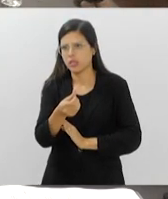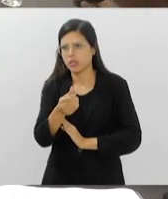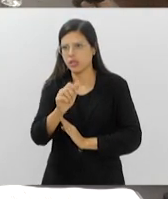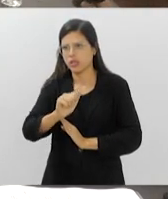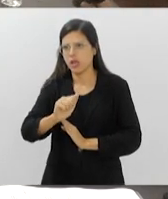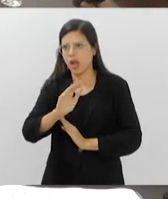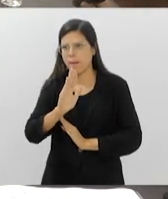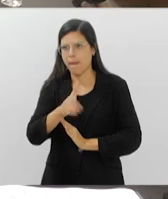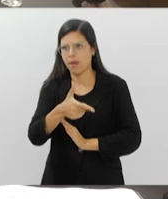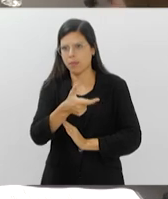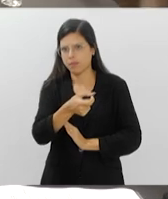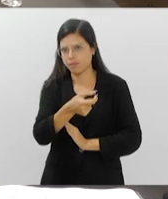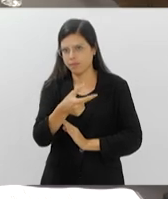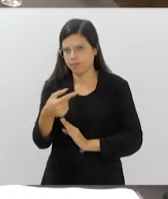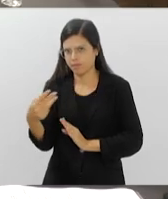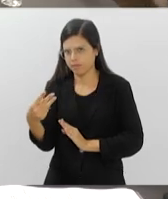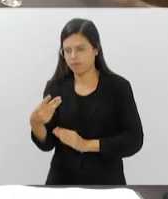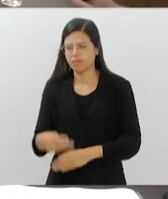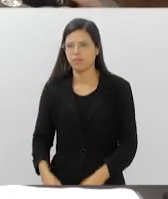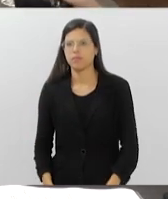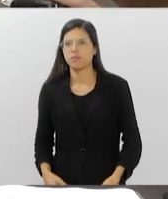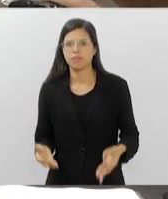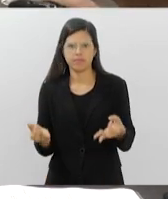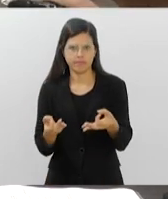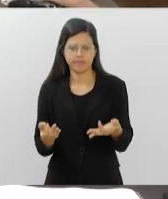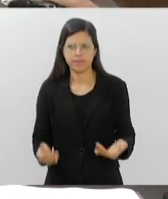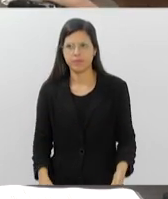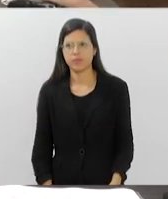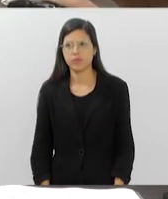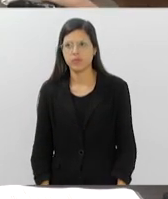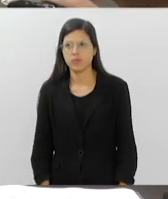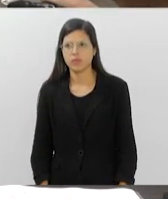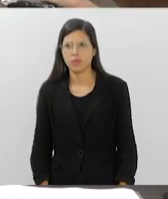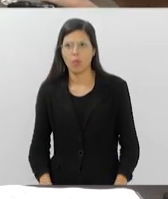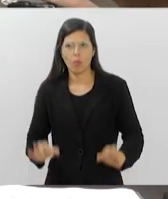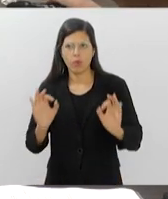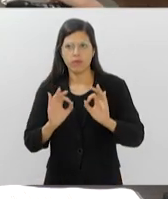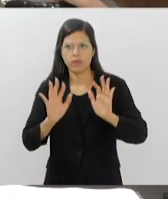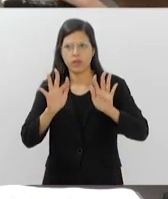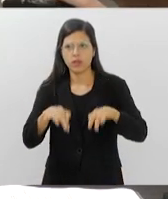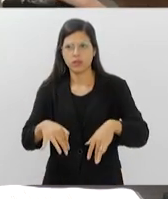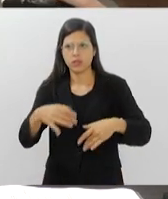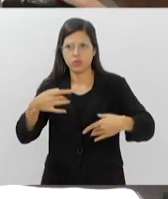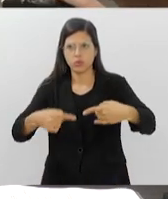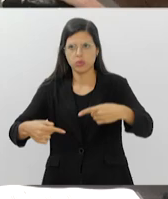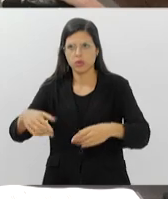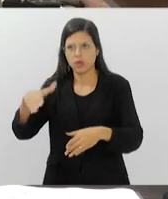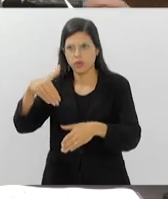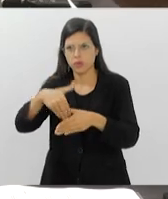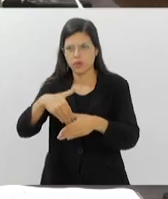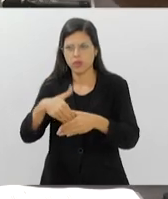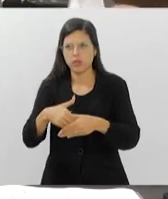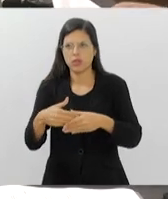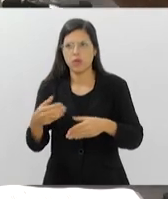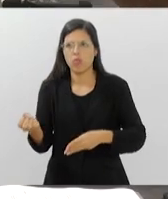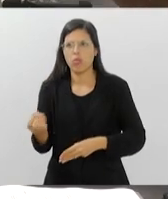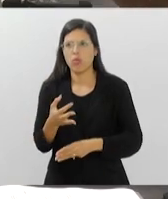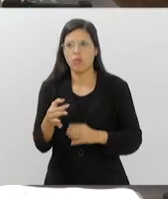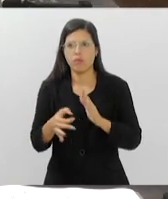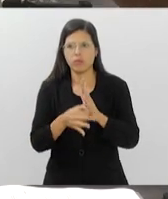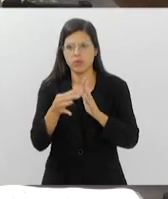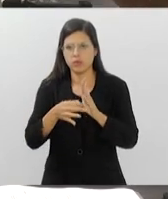86A de 23. Perfeito. Não havendo quem queira discutir, encerrada a discussão, em votação o novo parecer